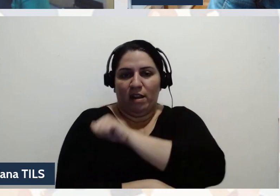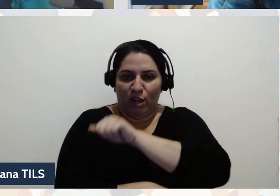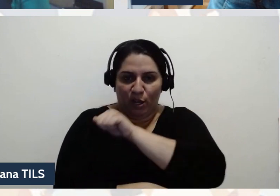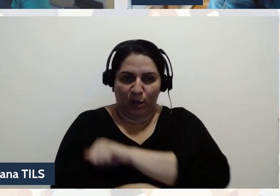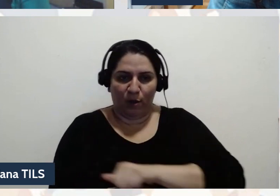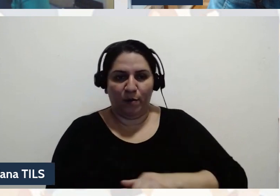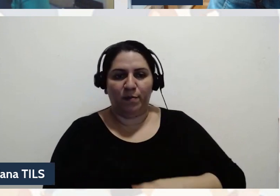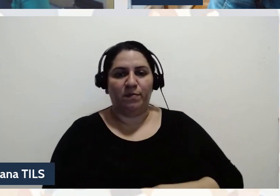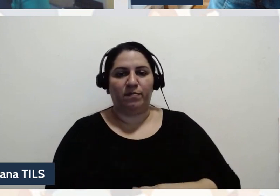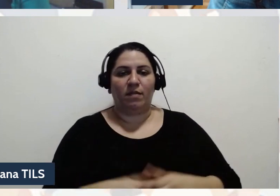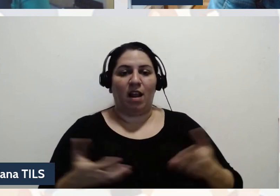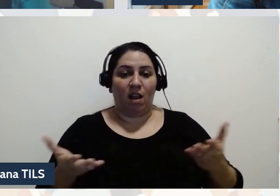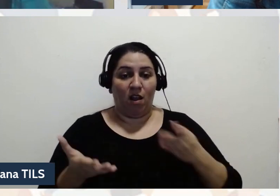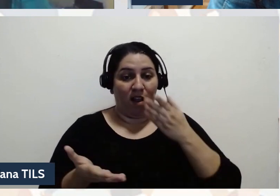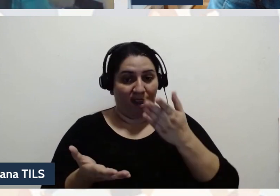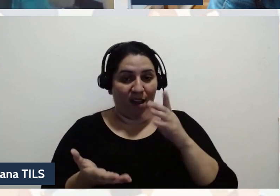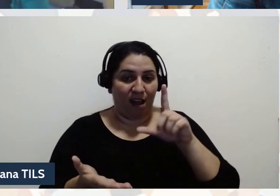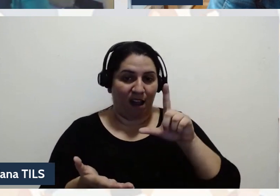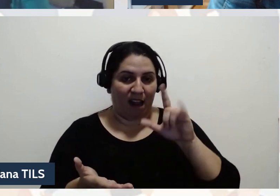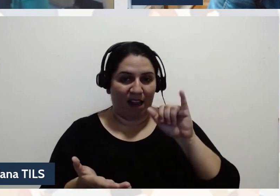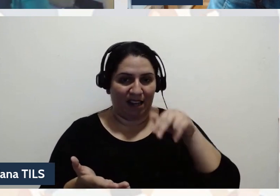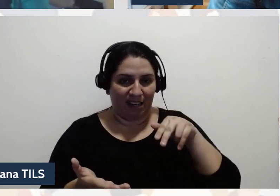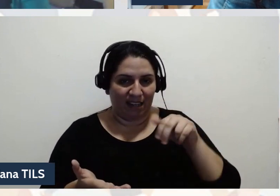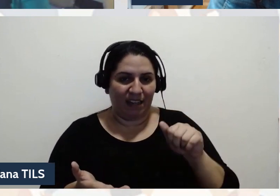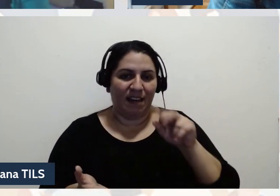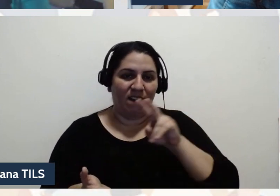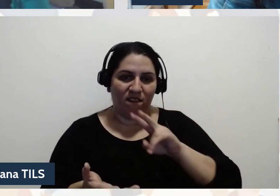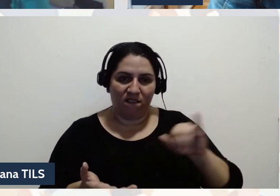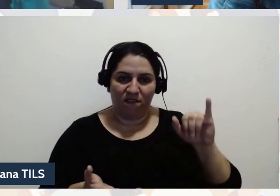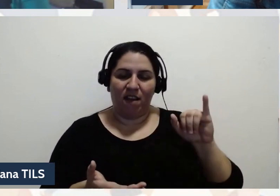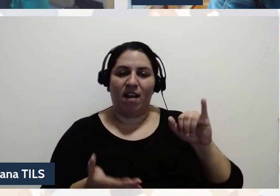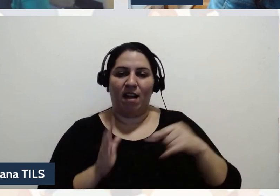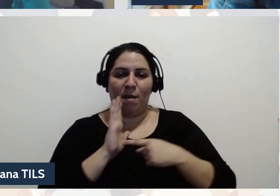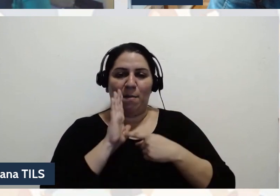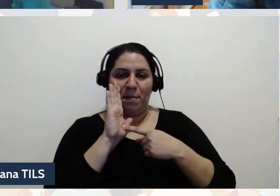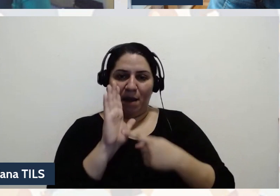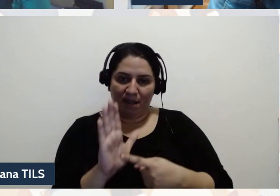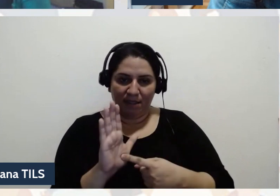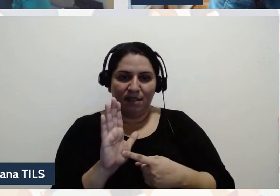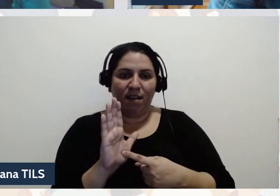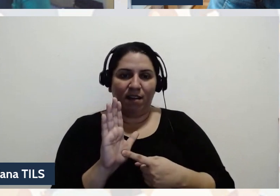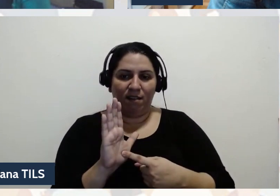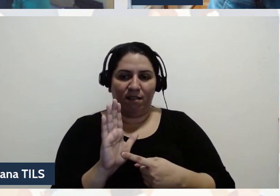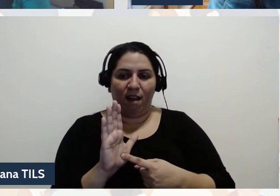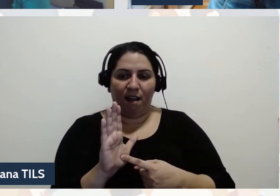A Liana, ela vai apresentar